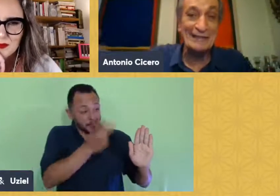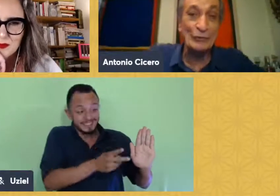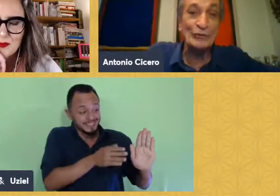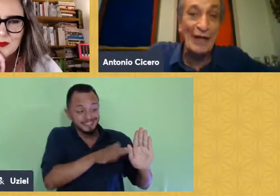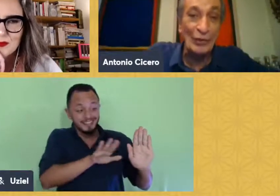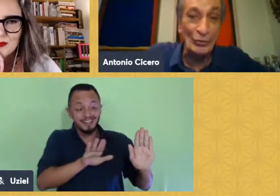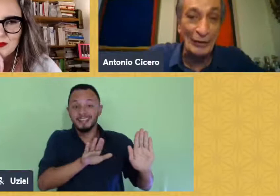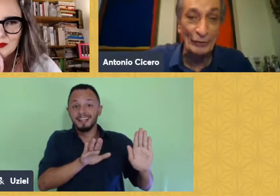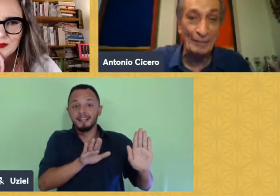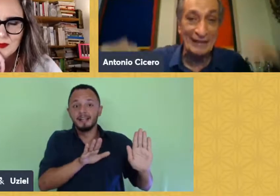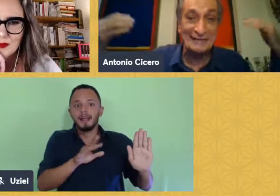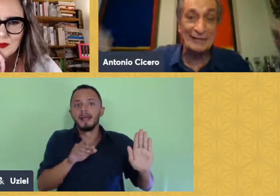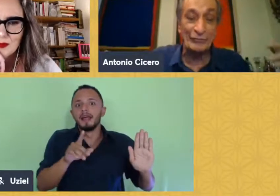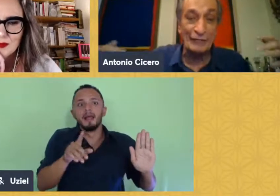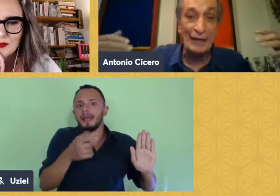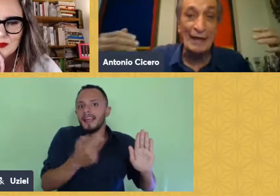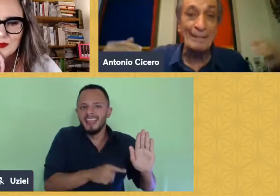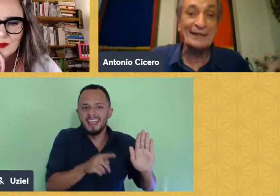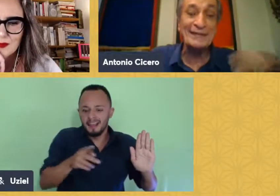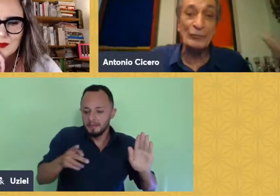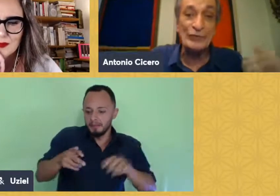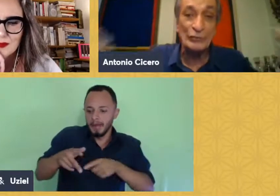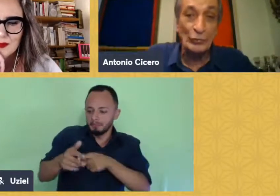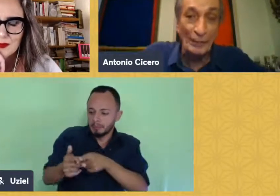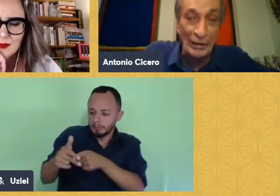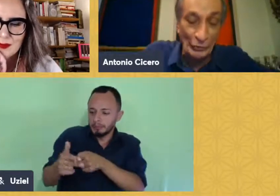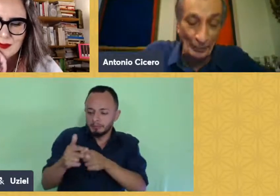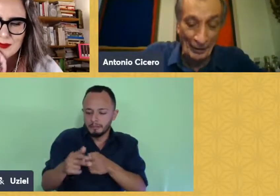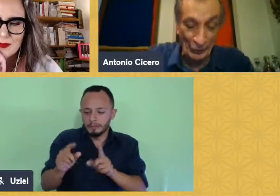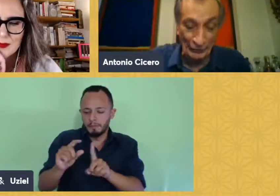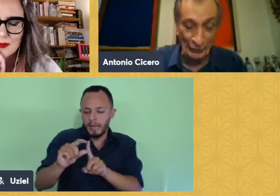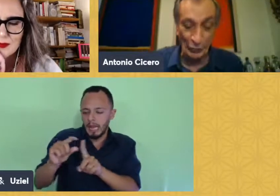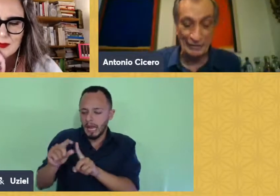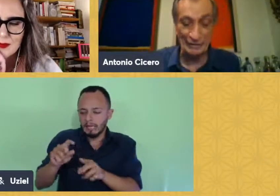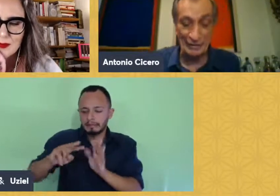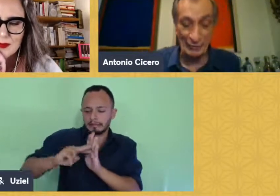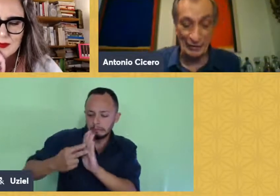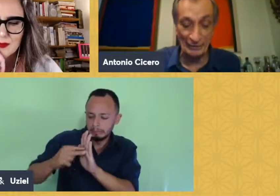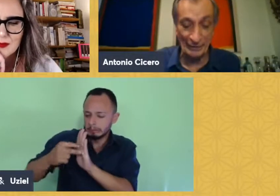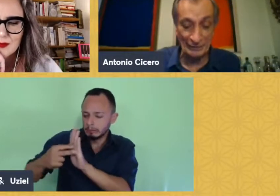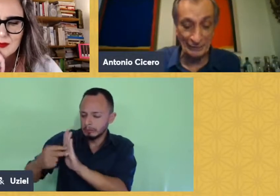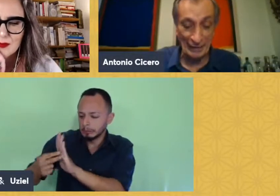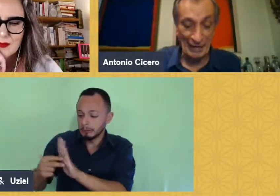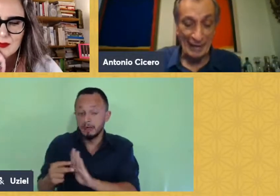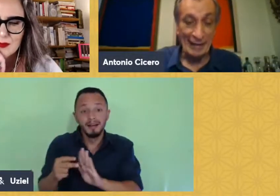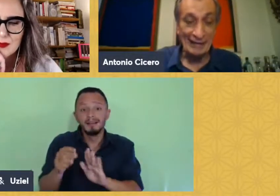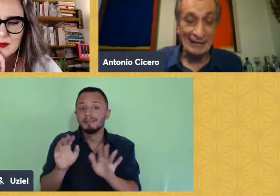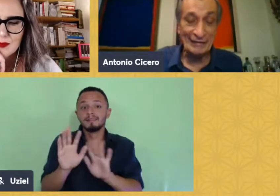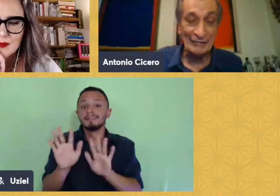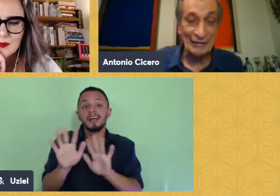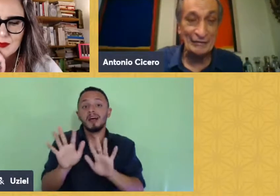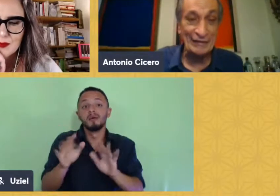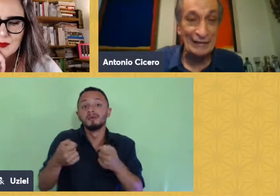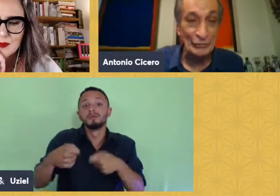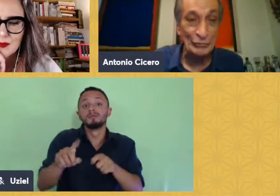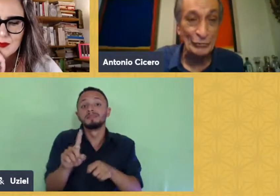fazer, executar alguma coisa, para servir, para ser um instrumento para outra coisa que não ele mesmo. E